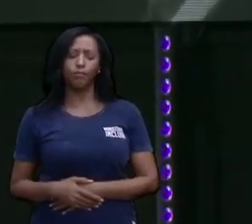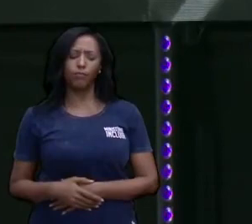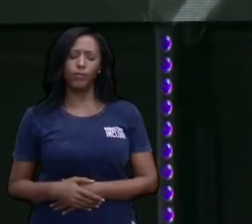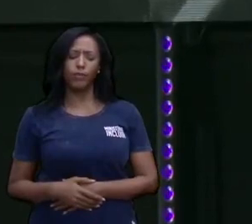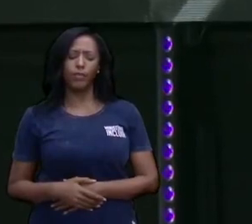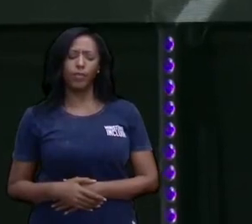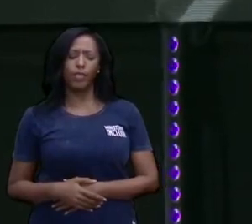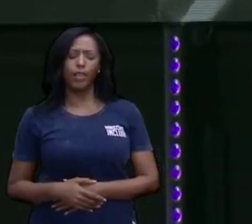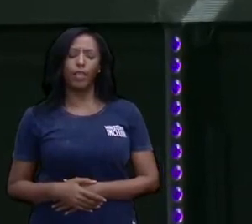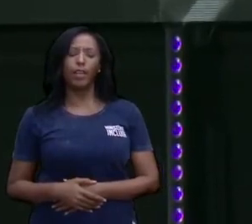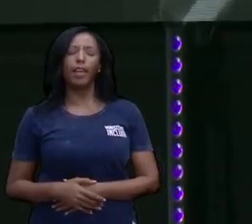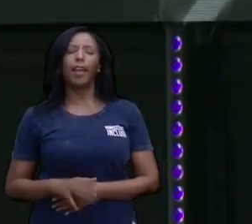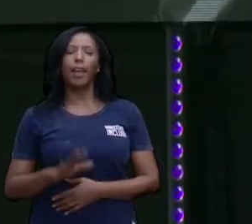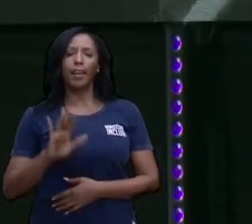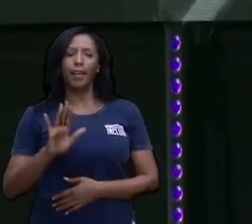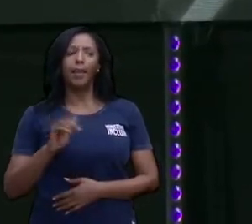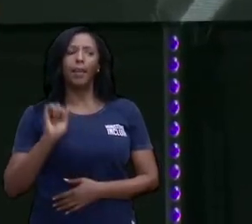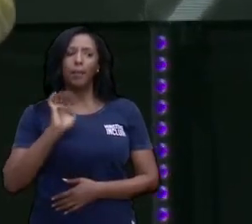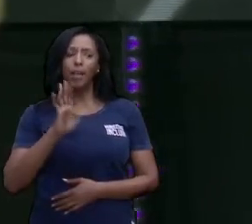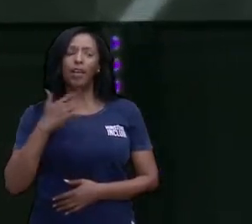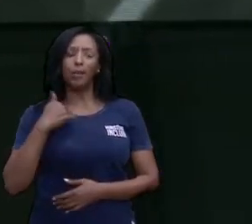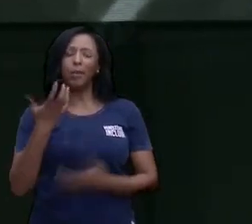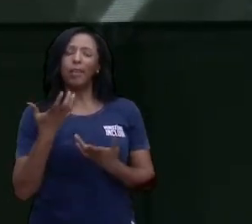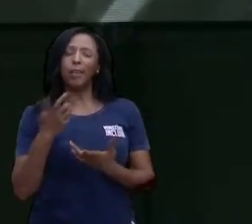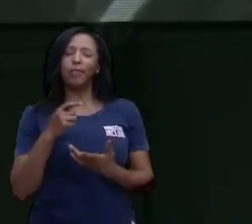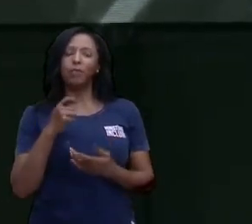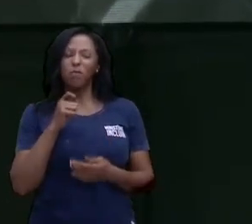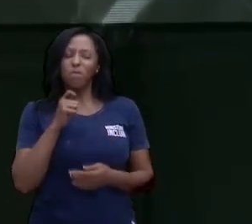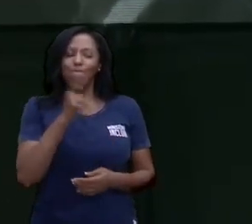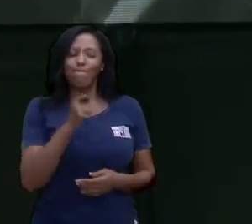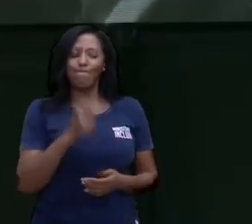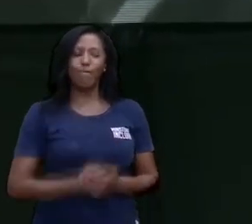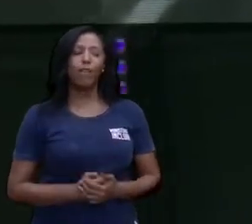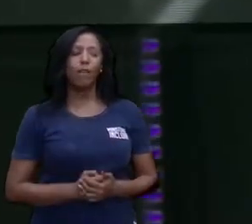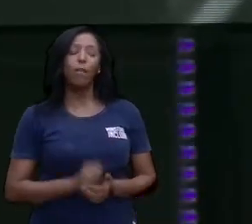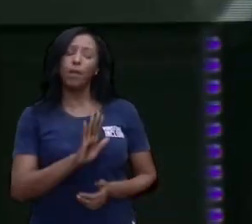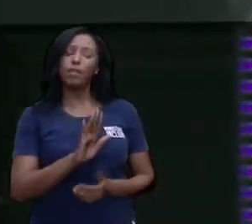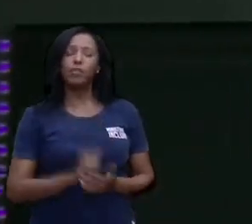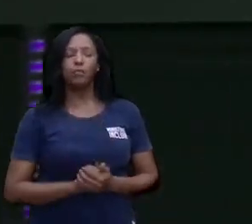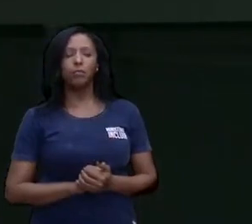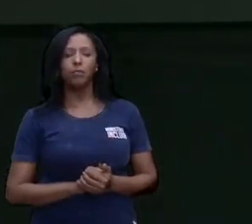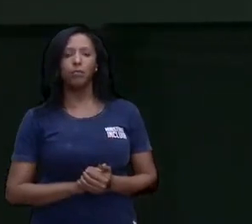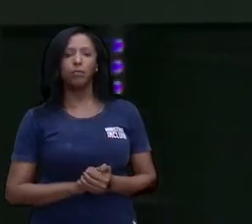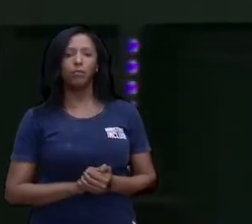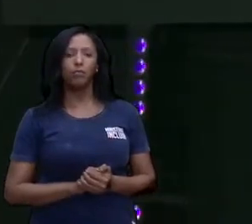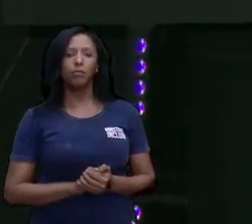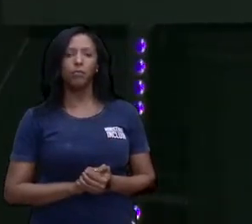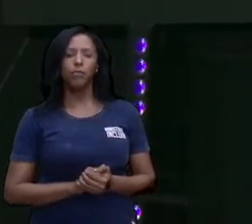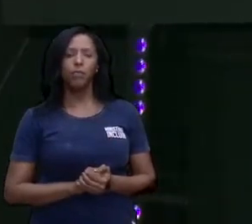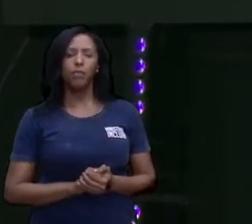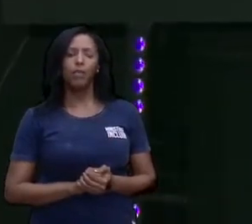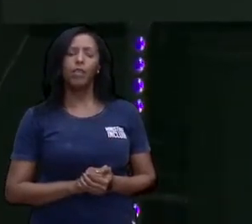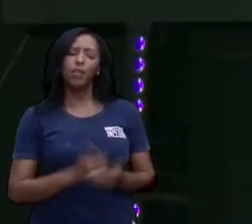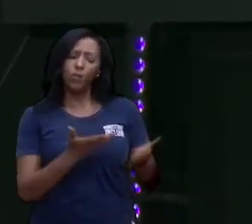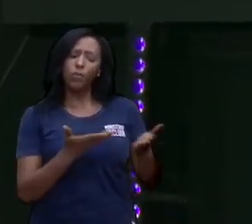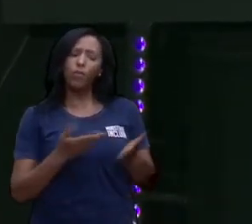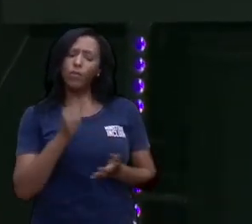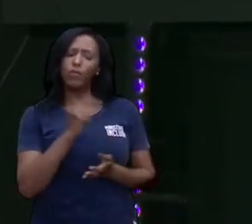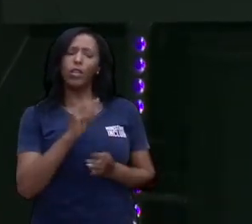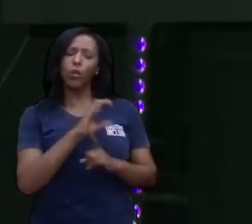mas tá te devendo não tô brincando eu falei então Queria te